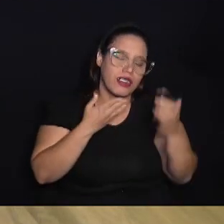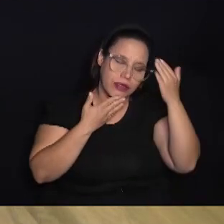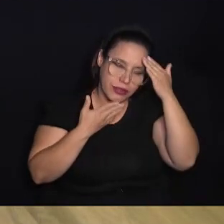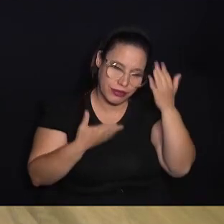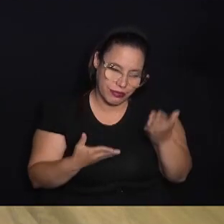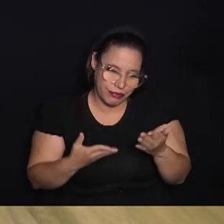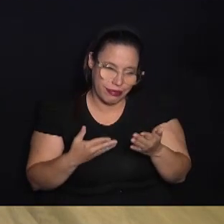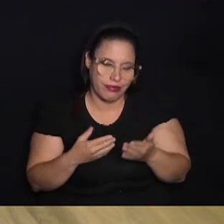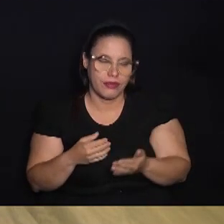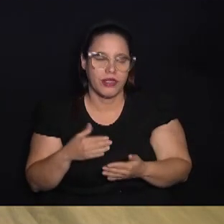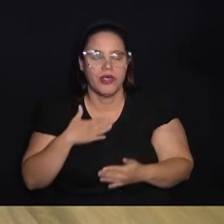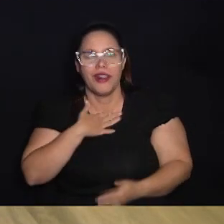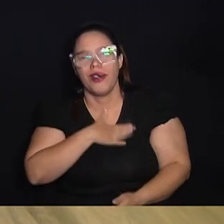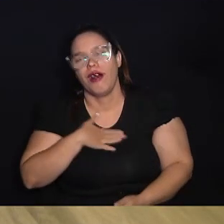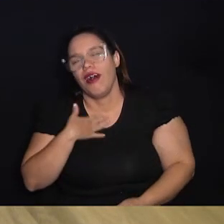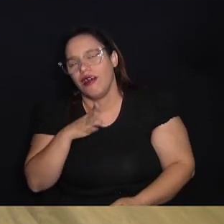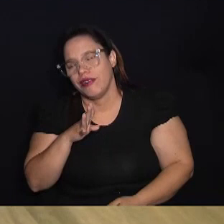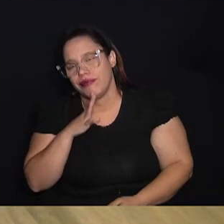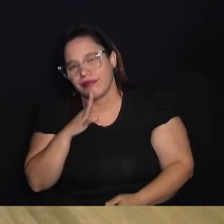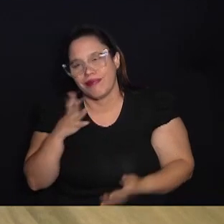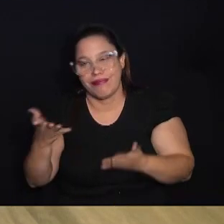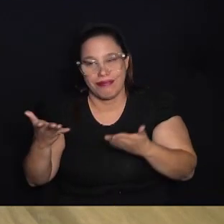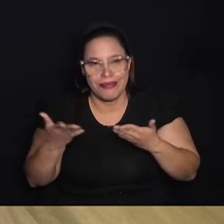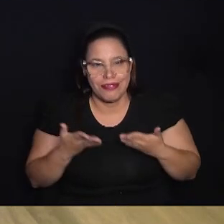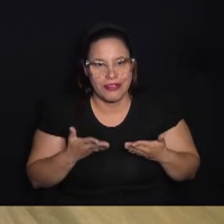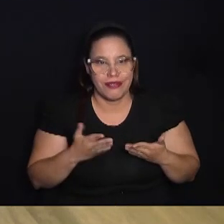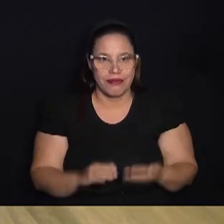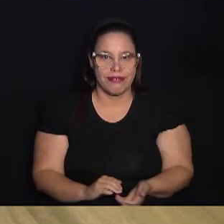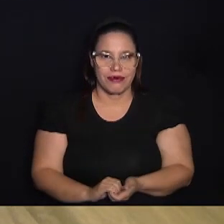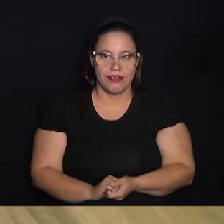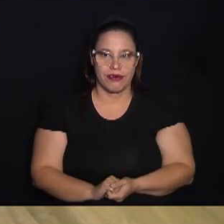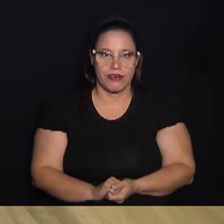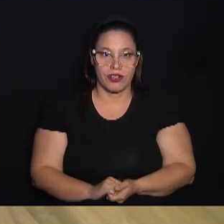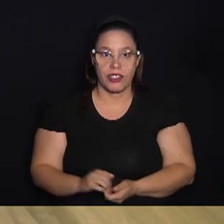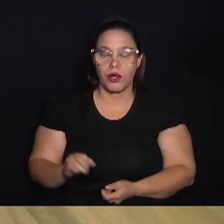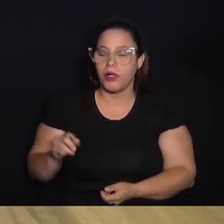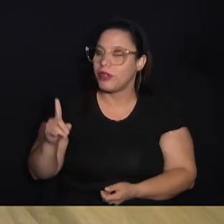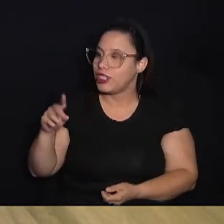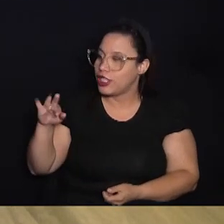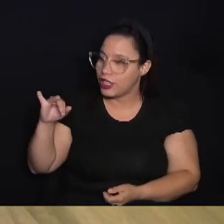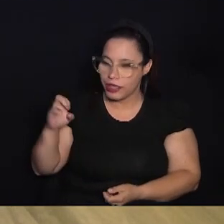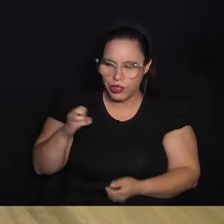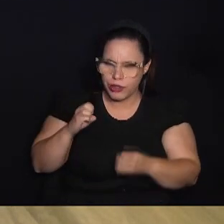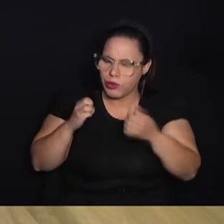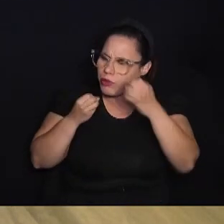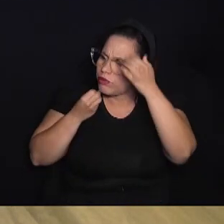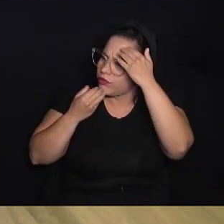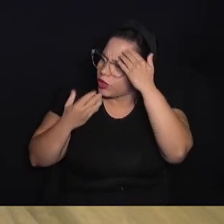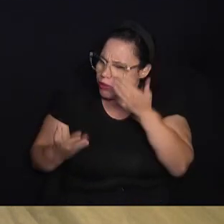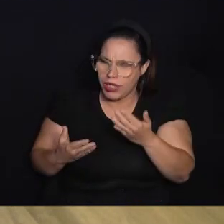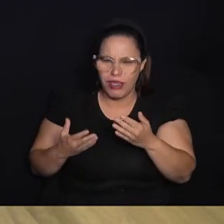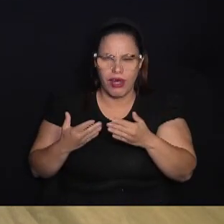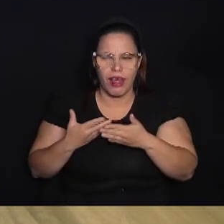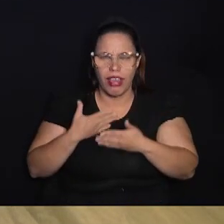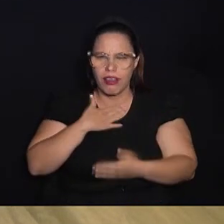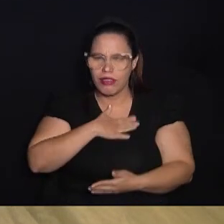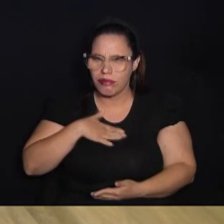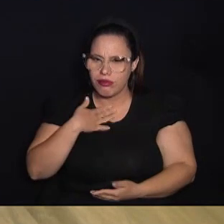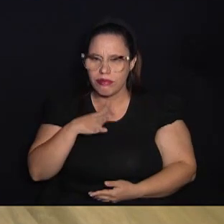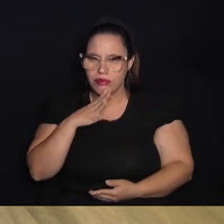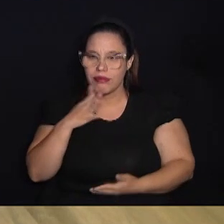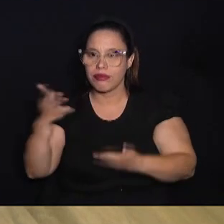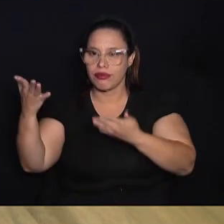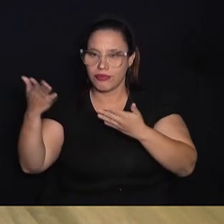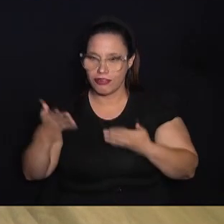foi foi um prazer enorme receber você aqui tá bom prazer meu né Obrigadão Valeu Diego Muito obrigado prazer gigantesco também receber você aqui